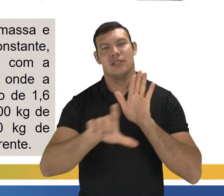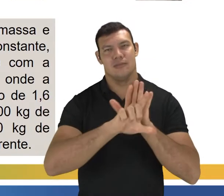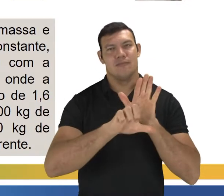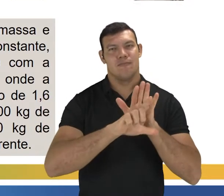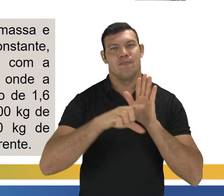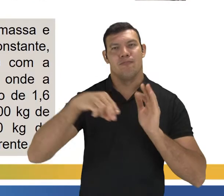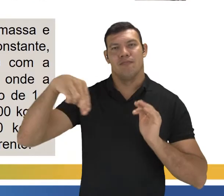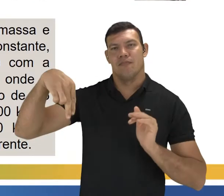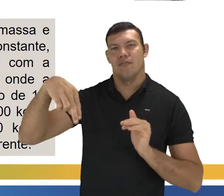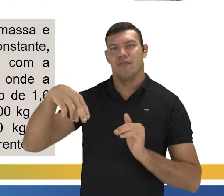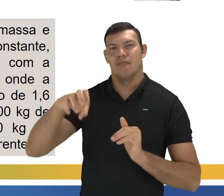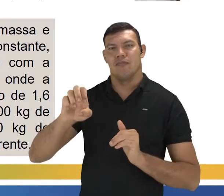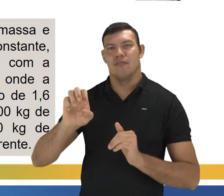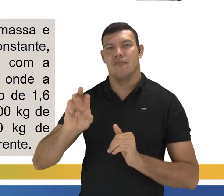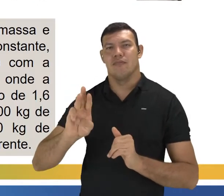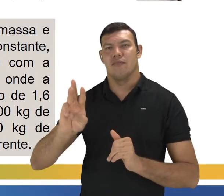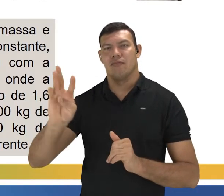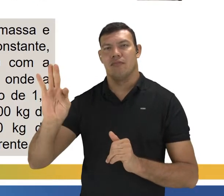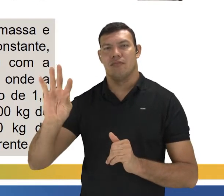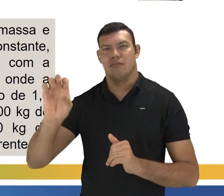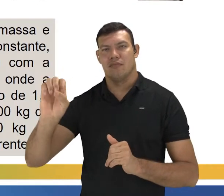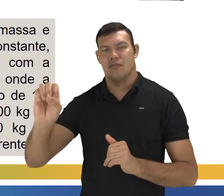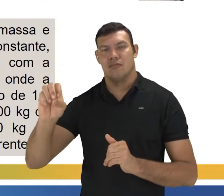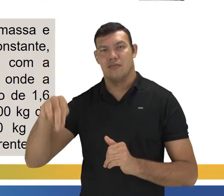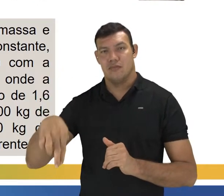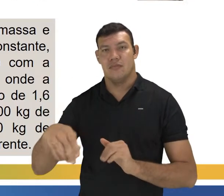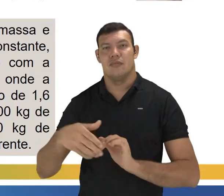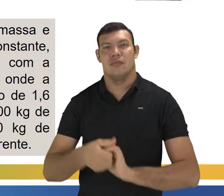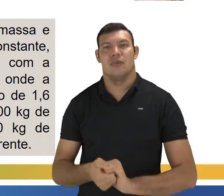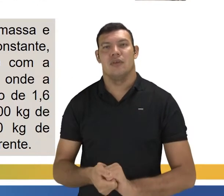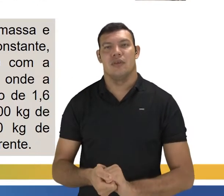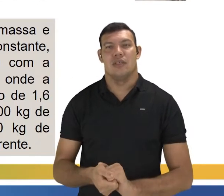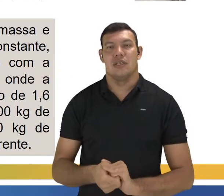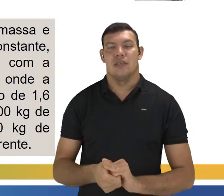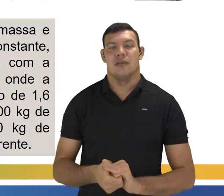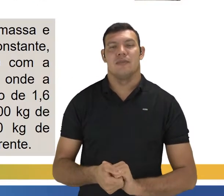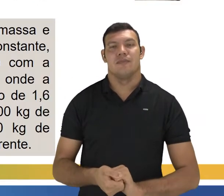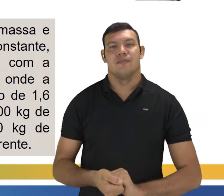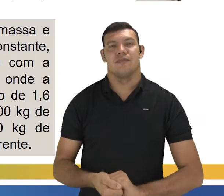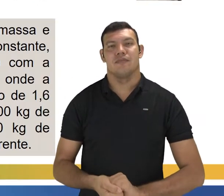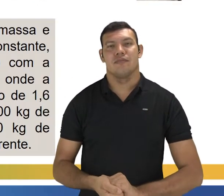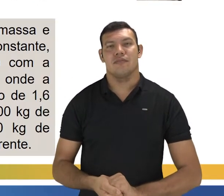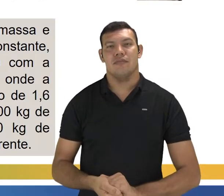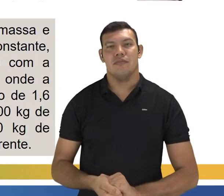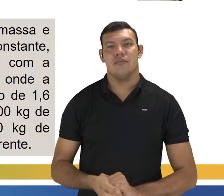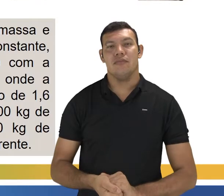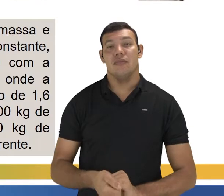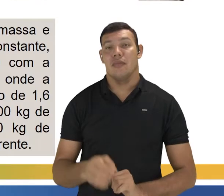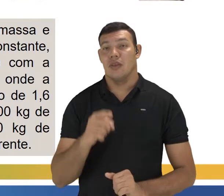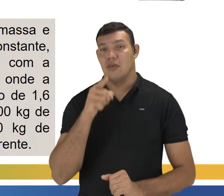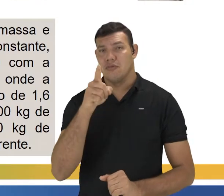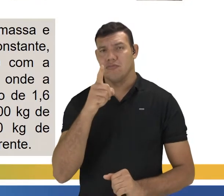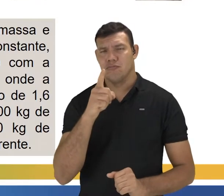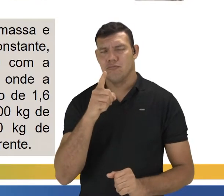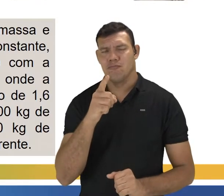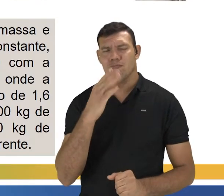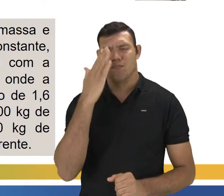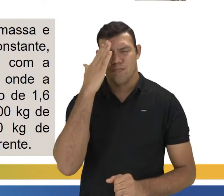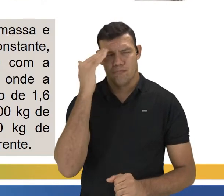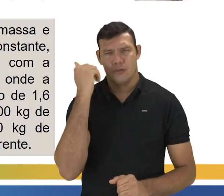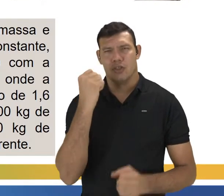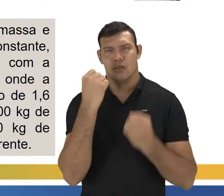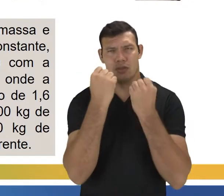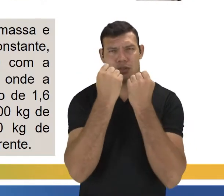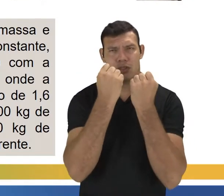vocês vão entender um pouco mais à frente quando tiver trabalhando as leis de newton tá quanto maior a massa do objeto maior será a inércia sobre ele